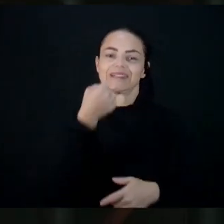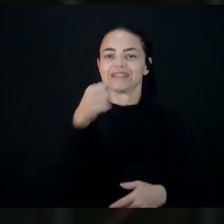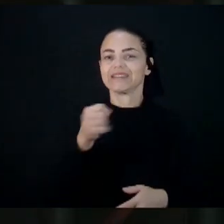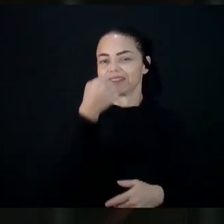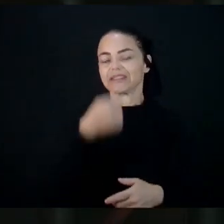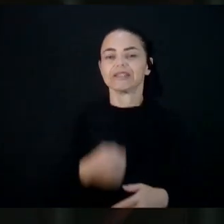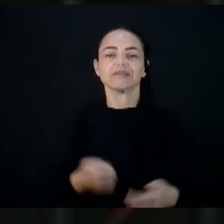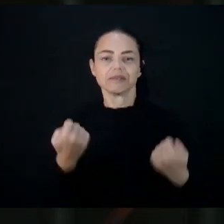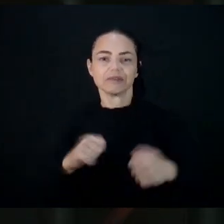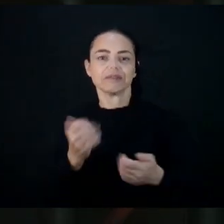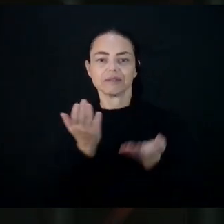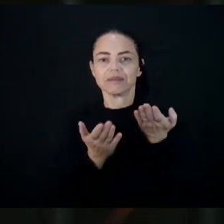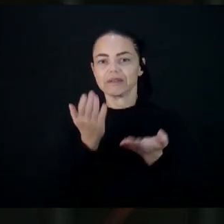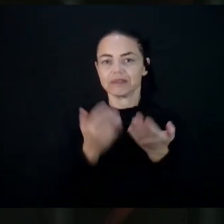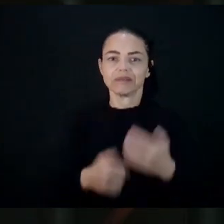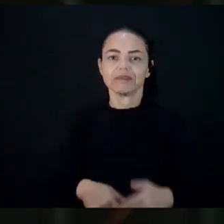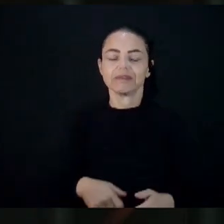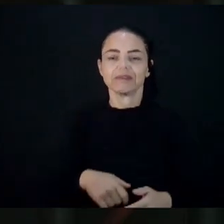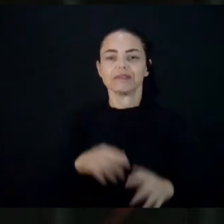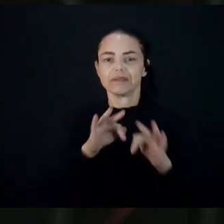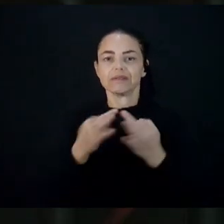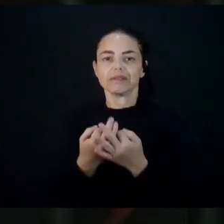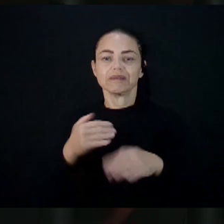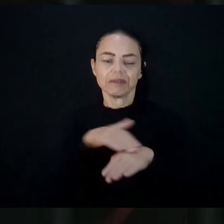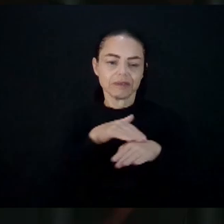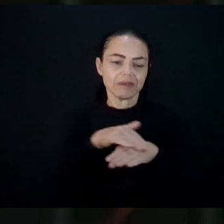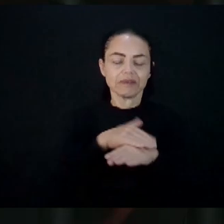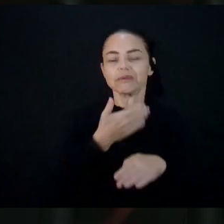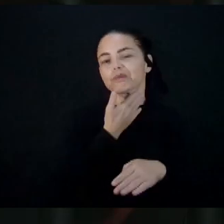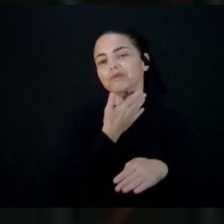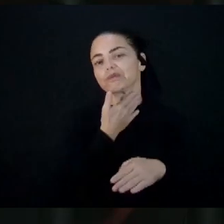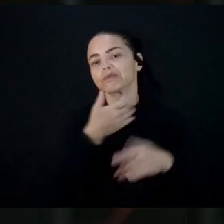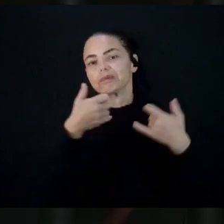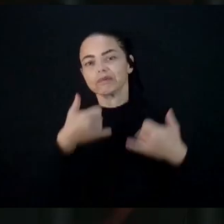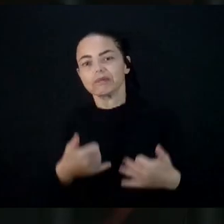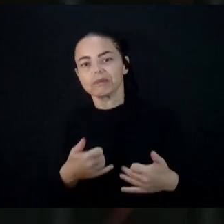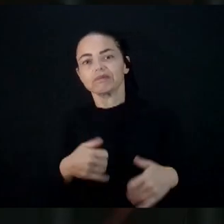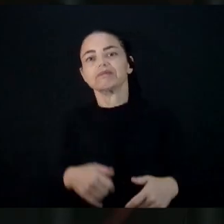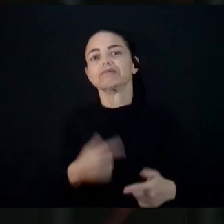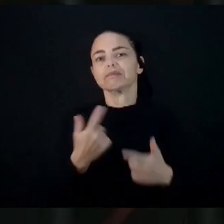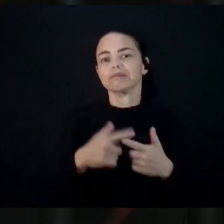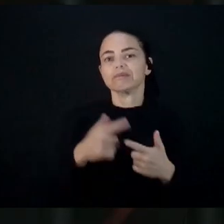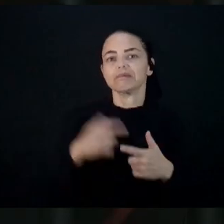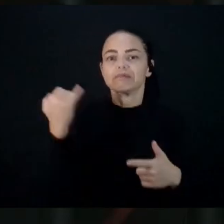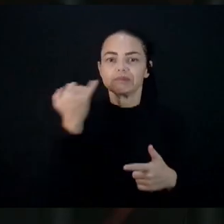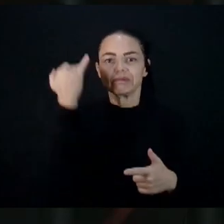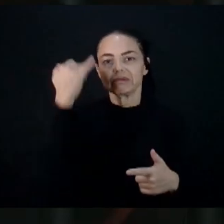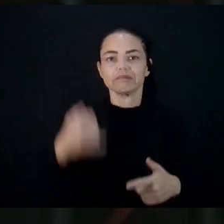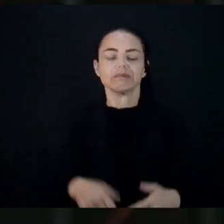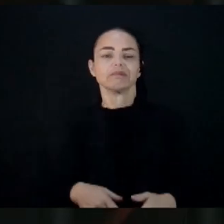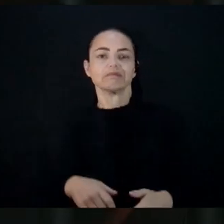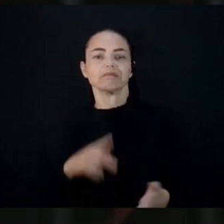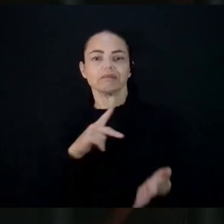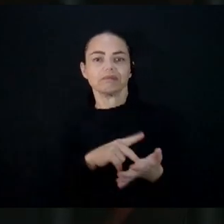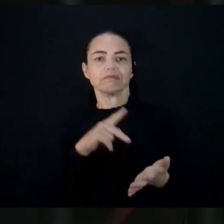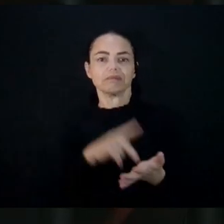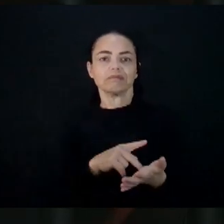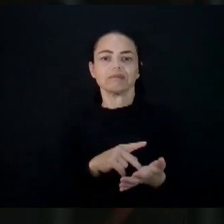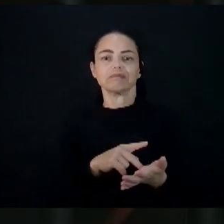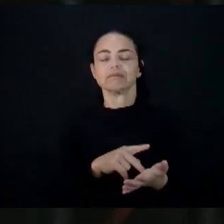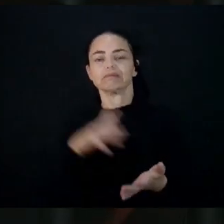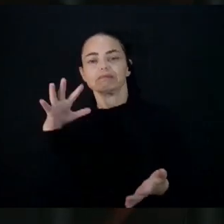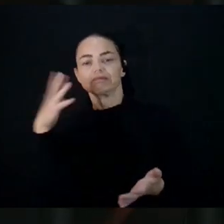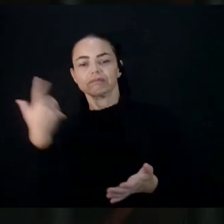de equilíbrio, a família precisa conversar, explicar sobre, porque é importante falar o que realmente acontece, né? Nada